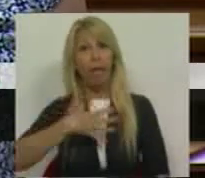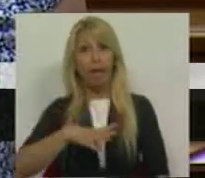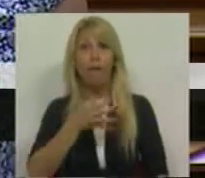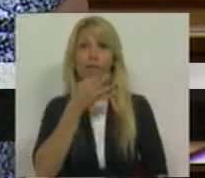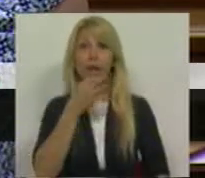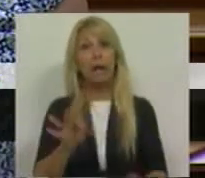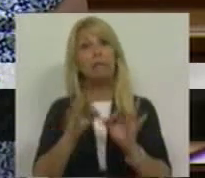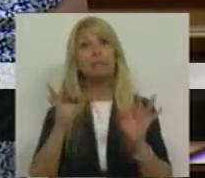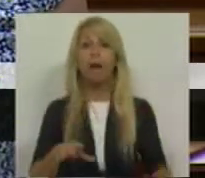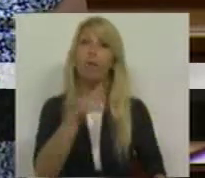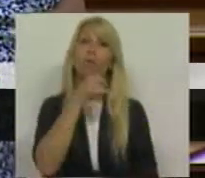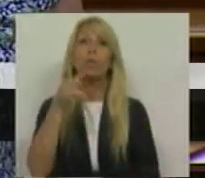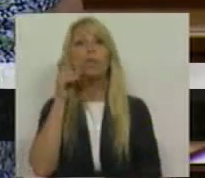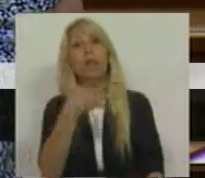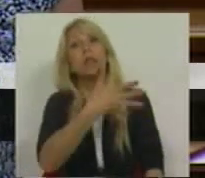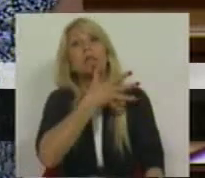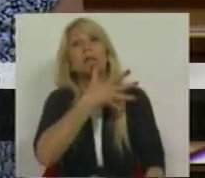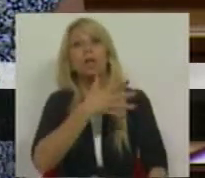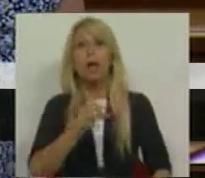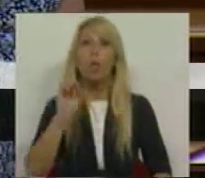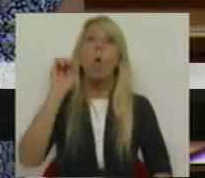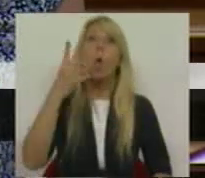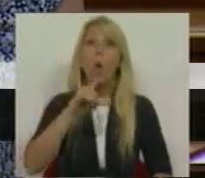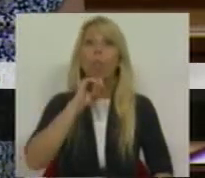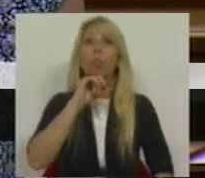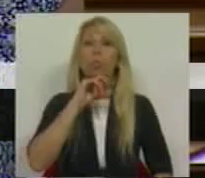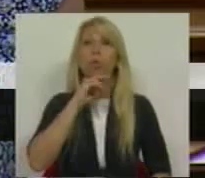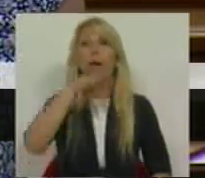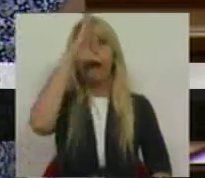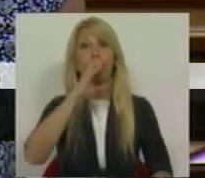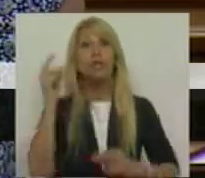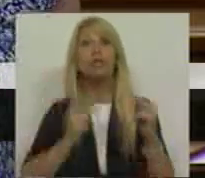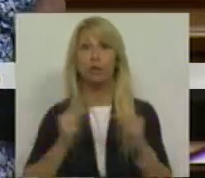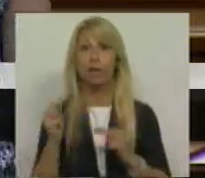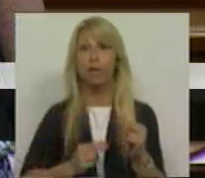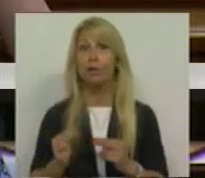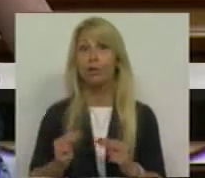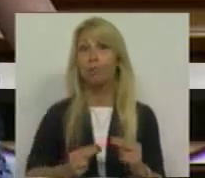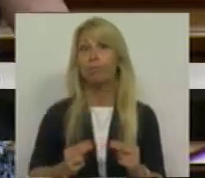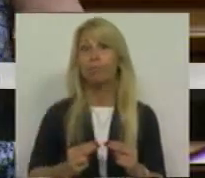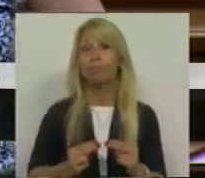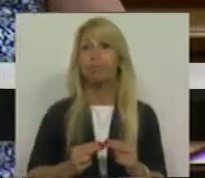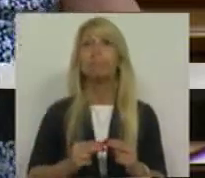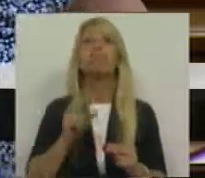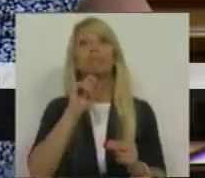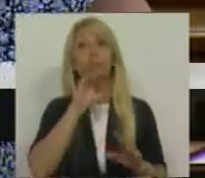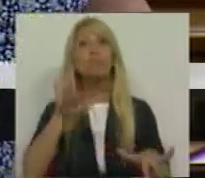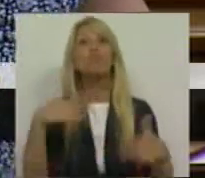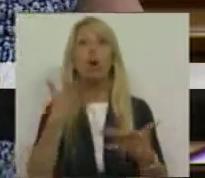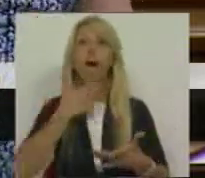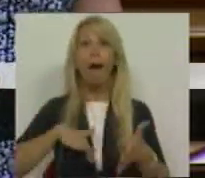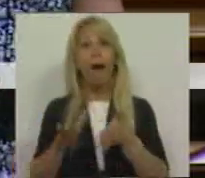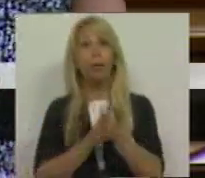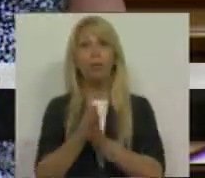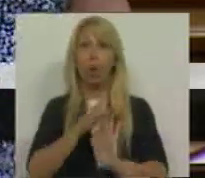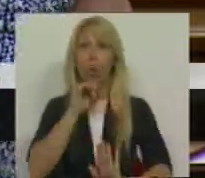prometido, desejado ou potencial Ministro das Finanças, pode aproveitar a